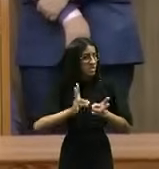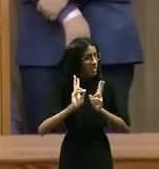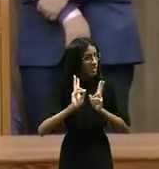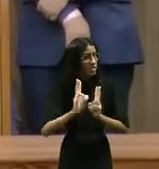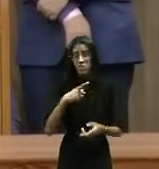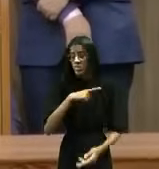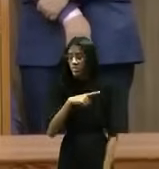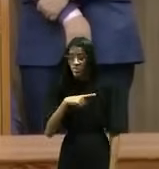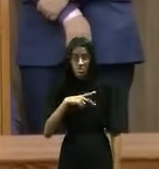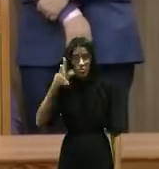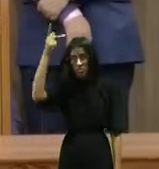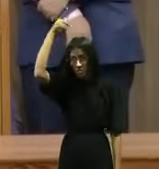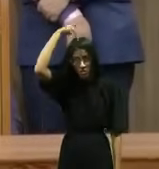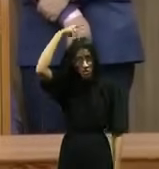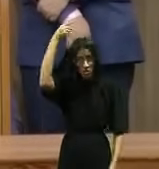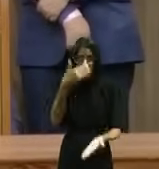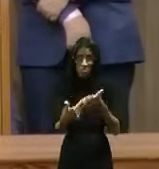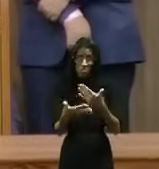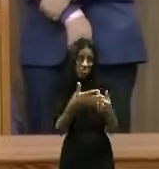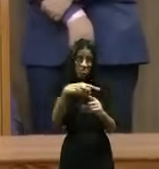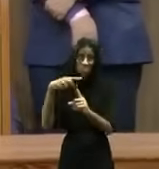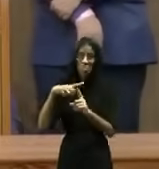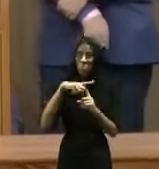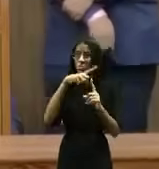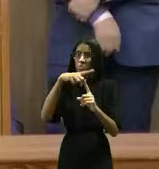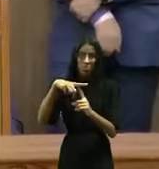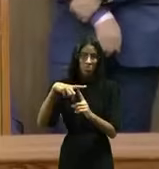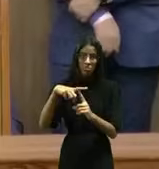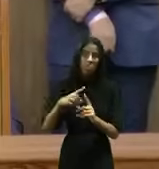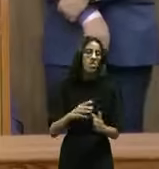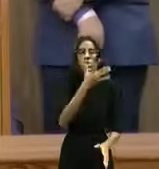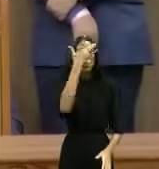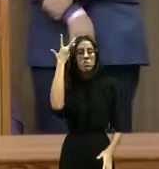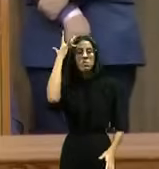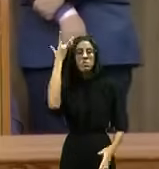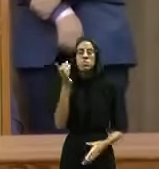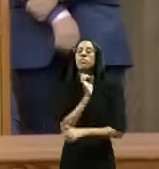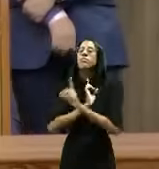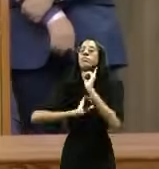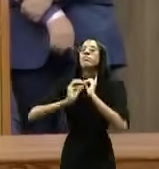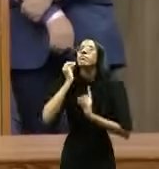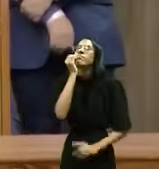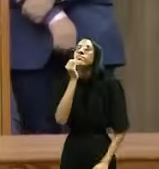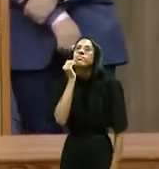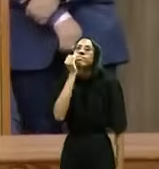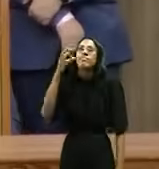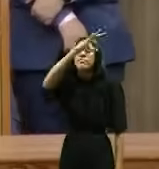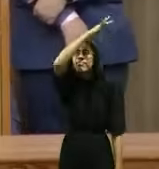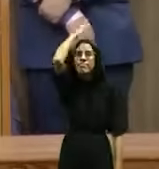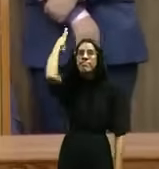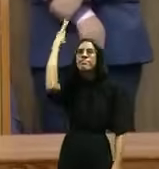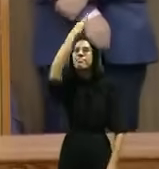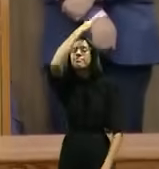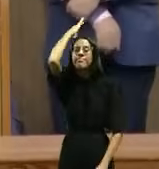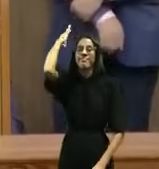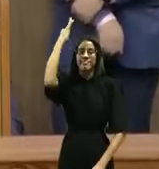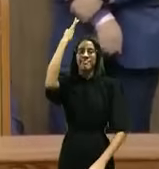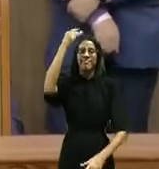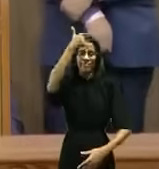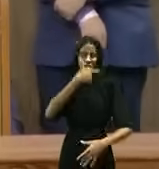existir quem sempre buscou a experiência do poder do Espírito Santo ele tá à disposição de quem